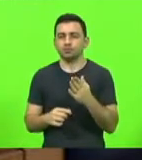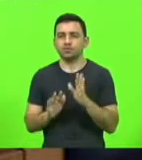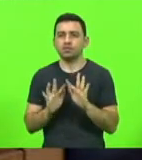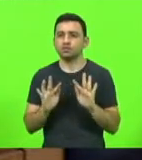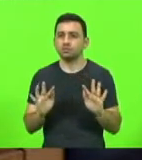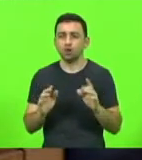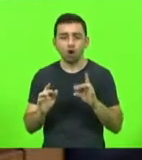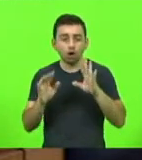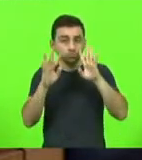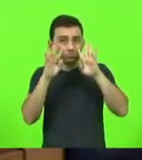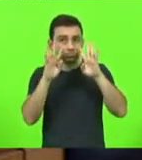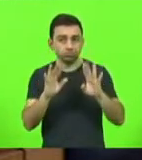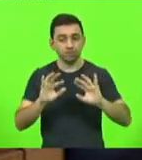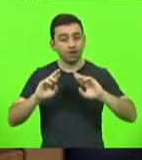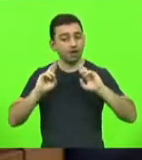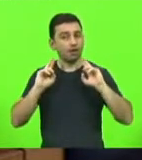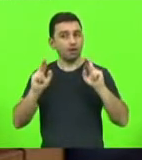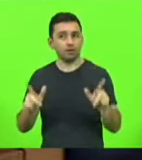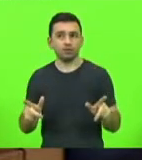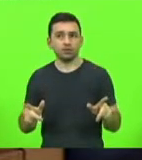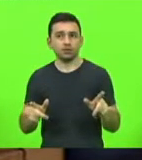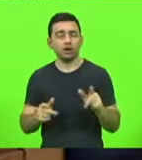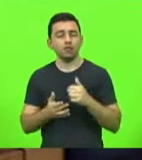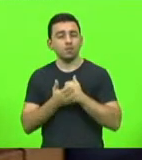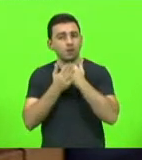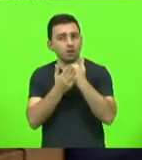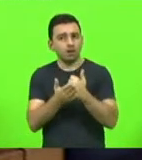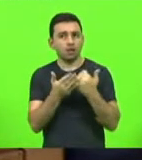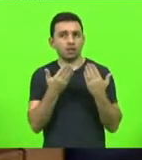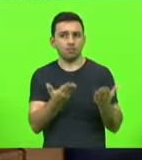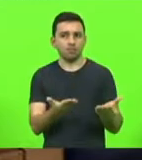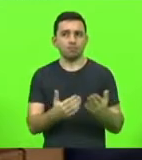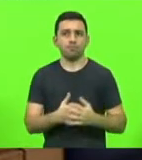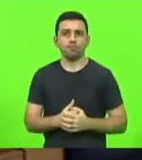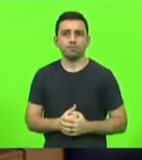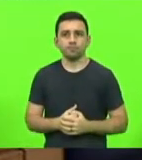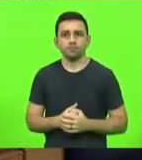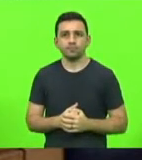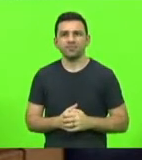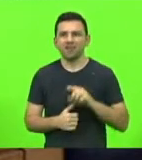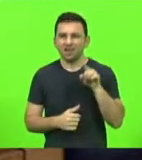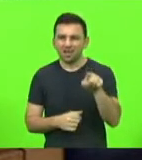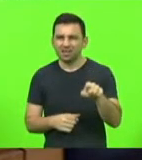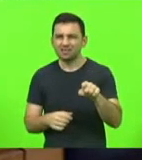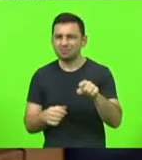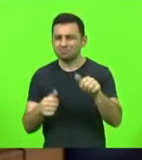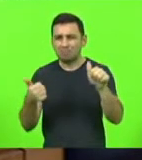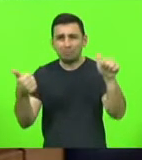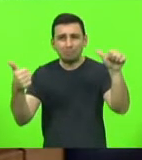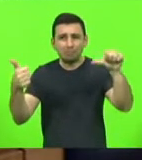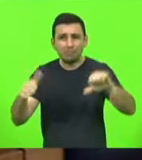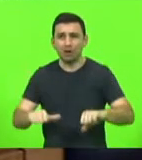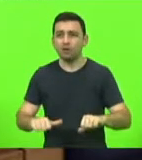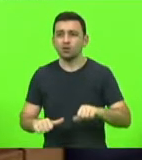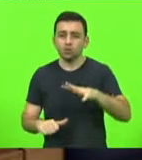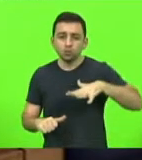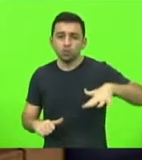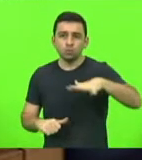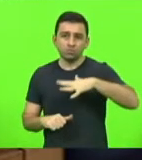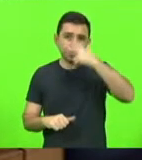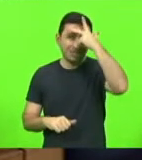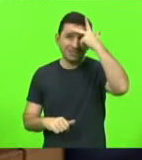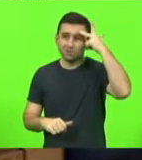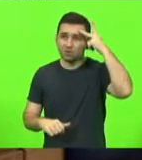olhar diferente pela nossa BR-470, que ela está tão crítica que as pessoas não conseguem mais nem